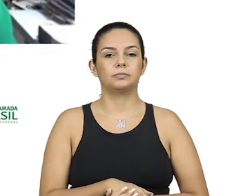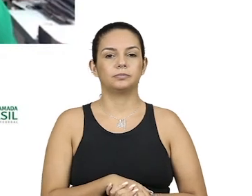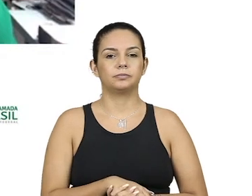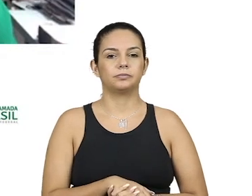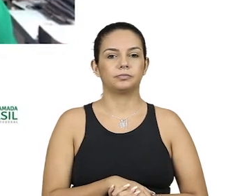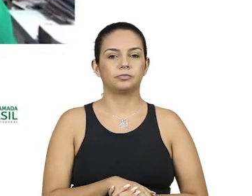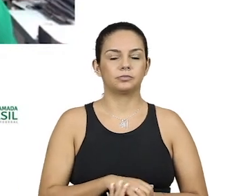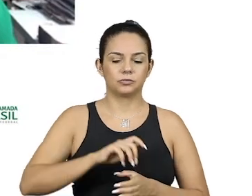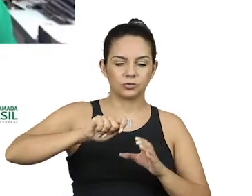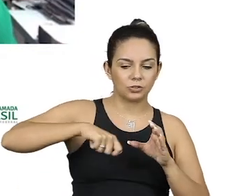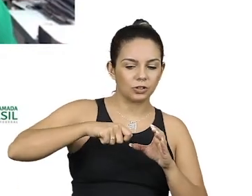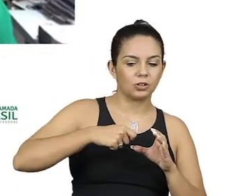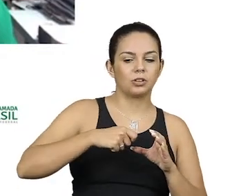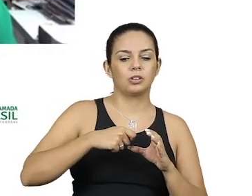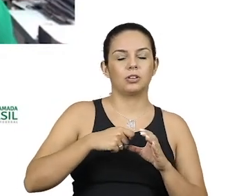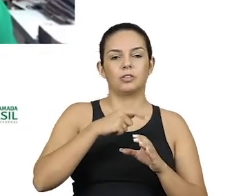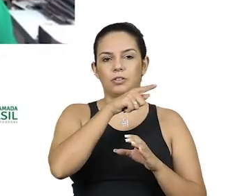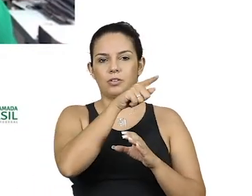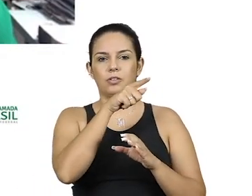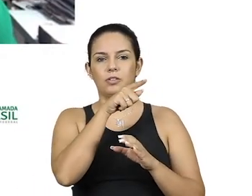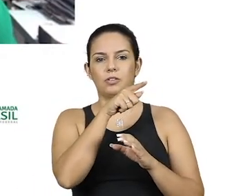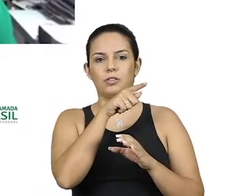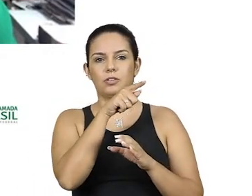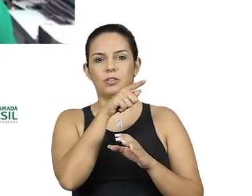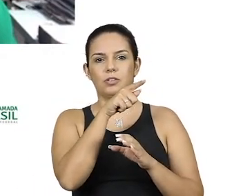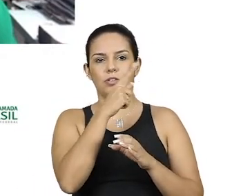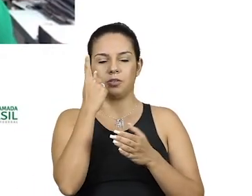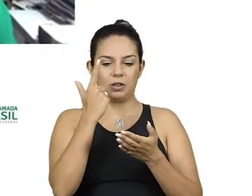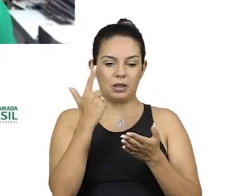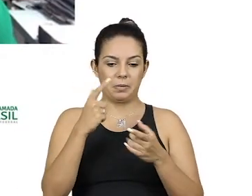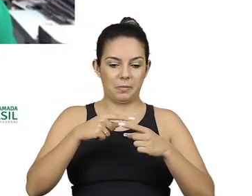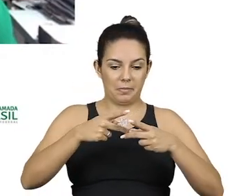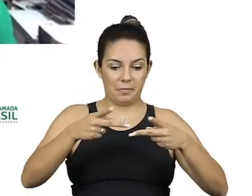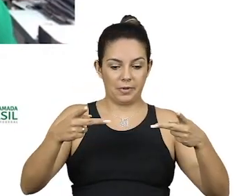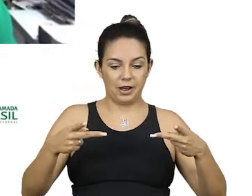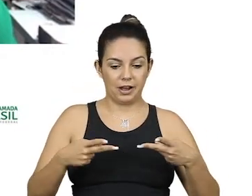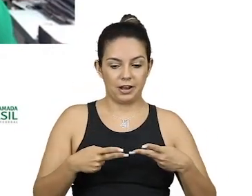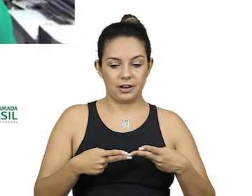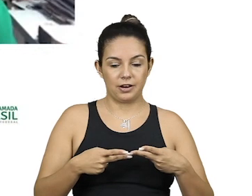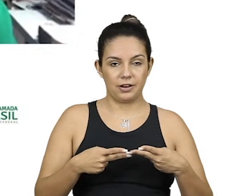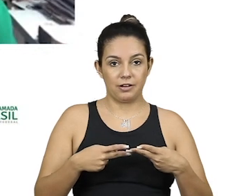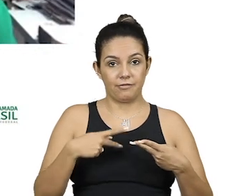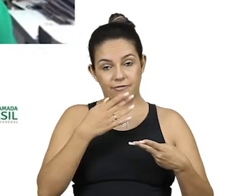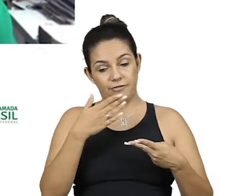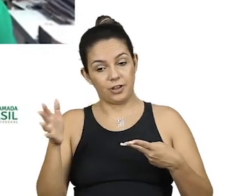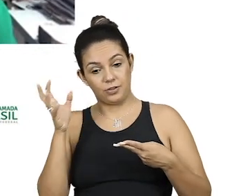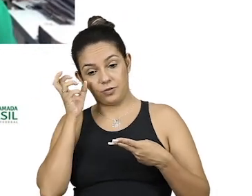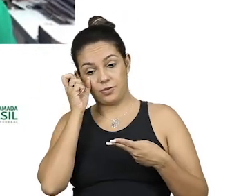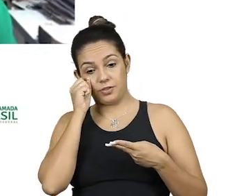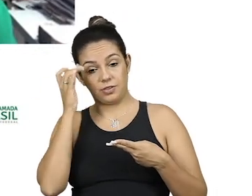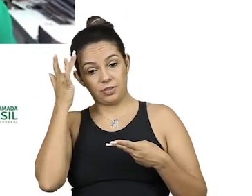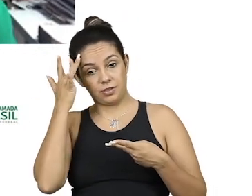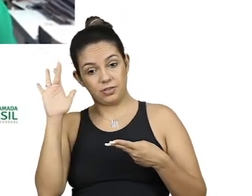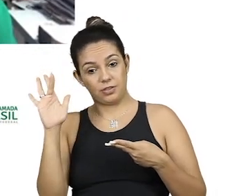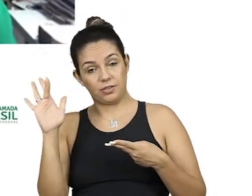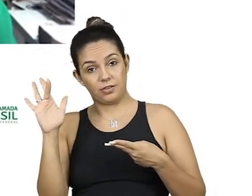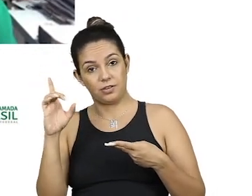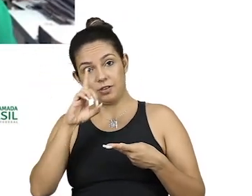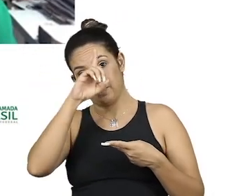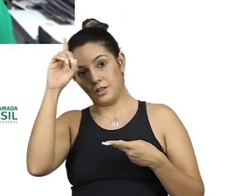Na culinária, por exemplo, quando você encerra um prato, quando você vai dormir, não sabe como vai